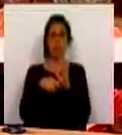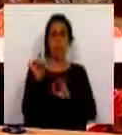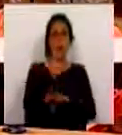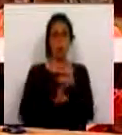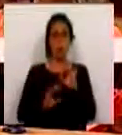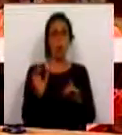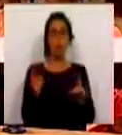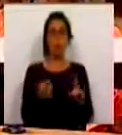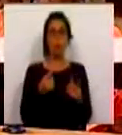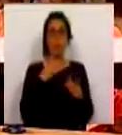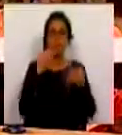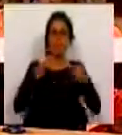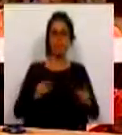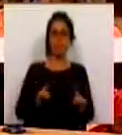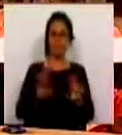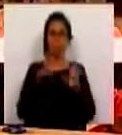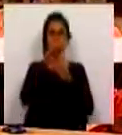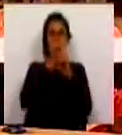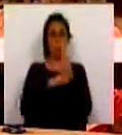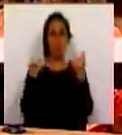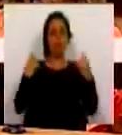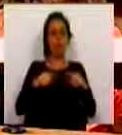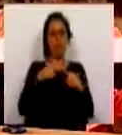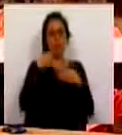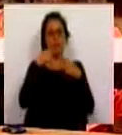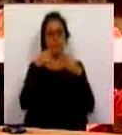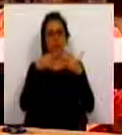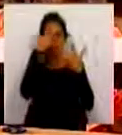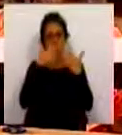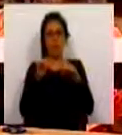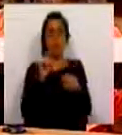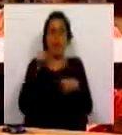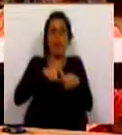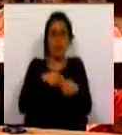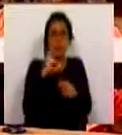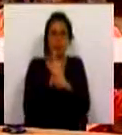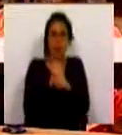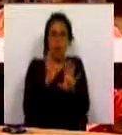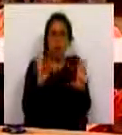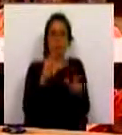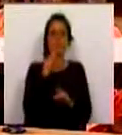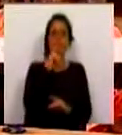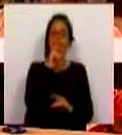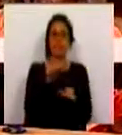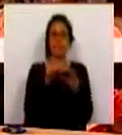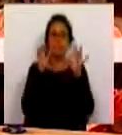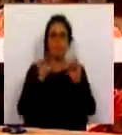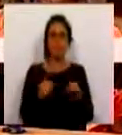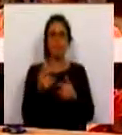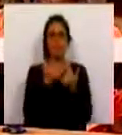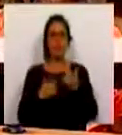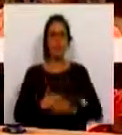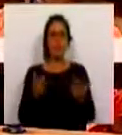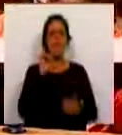europeu não se confirma. O programa contém mensagens inequívocas de adesão a ele e de sinalização da sua absoluta e